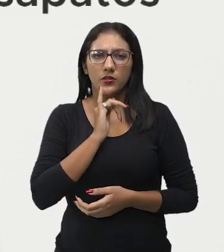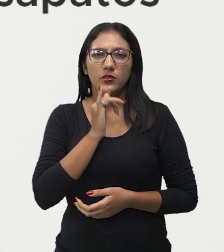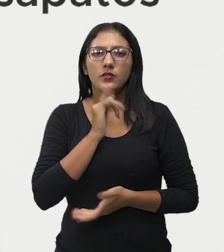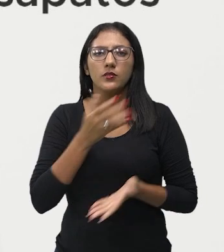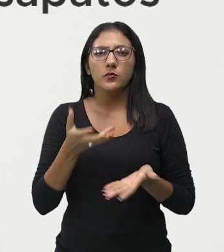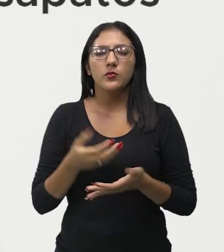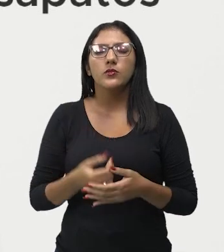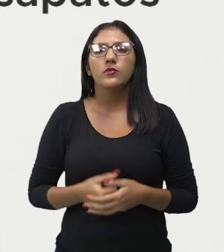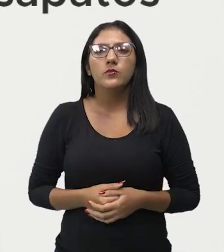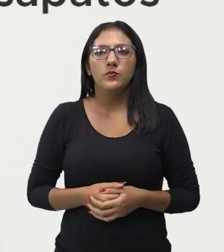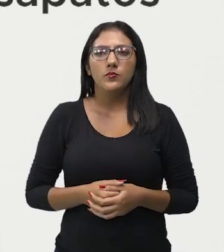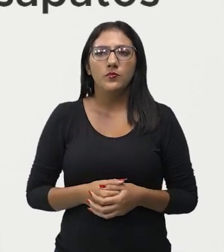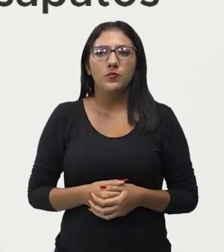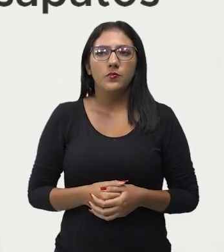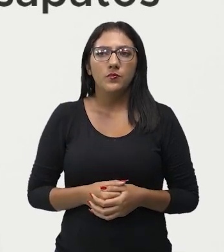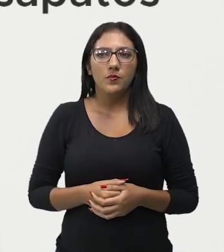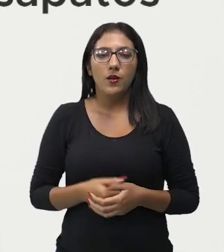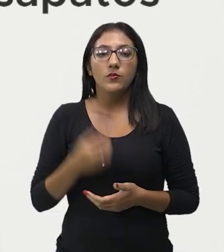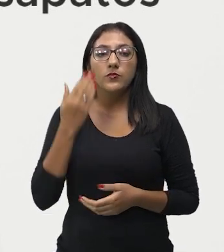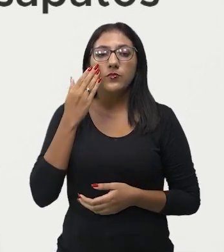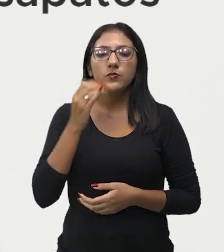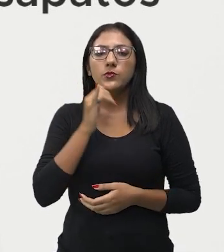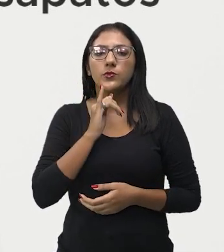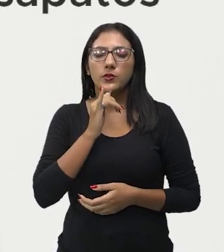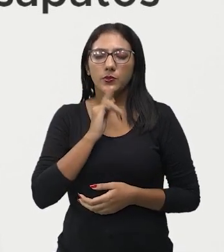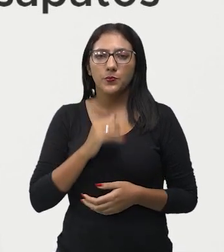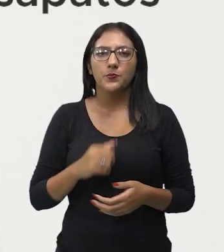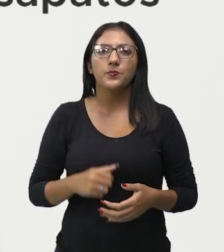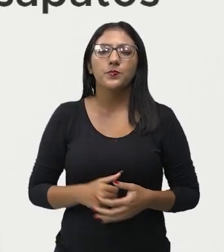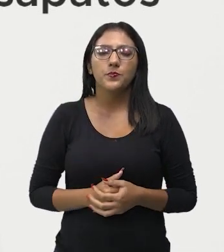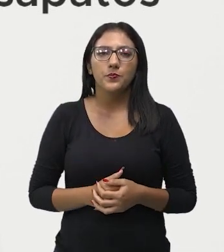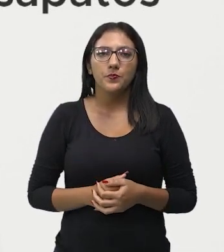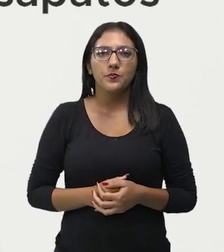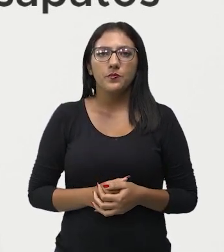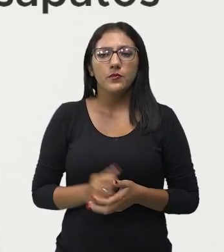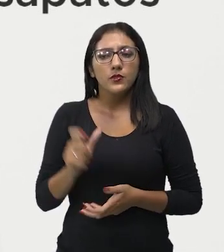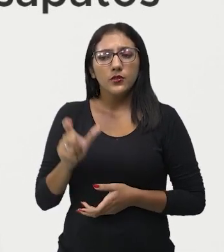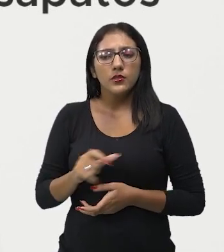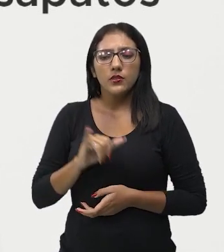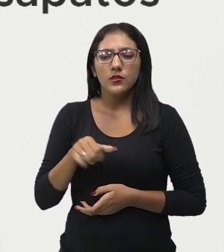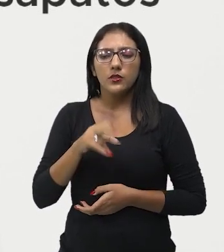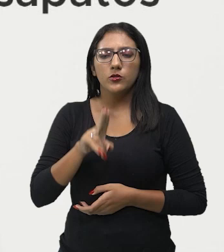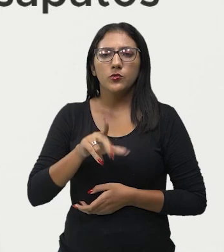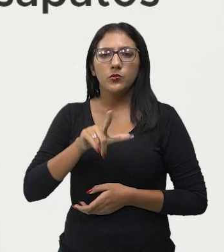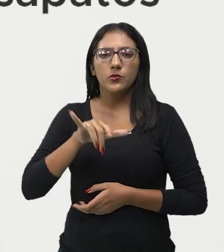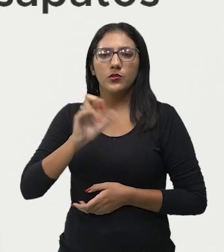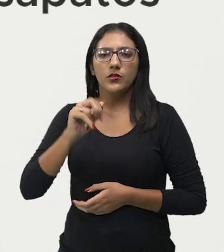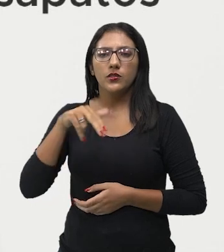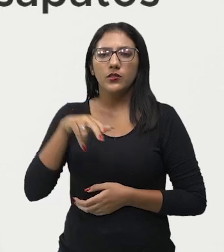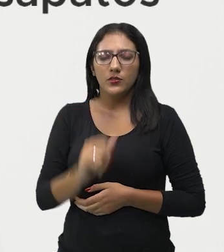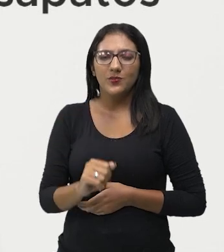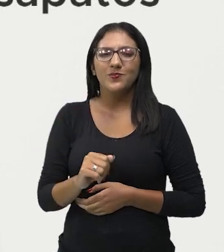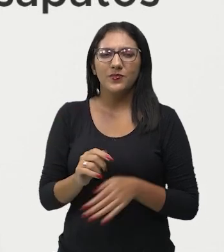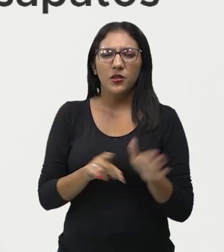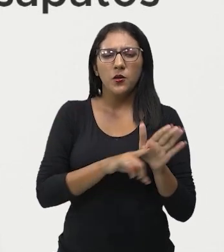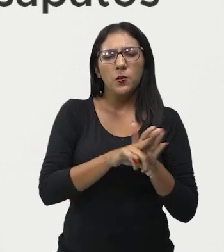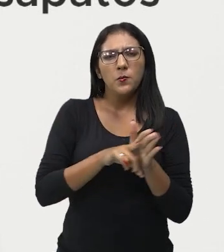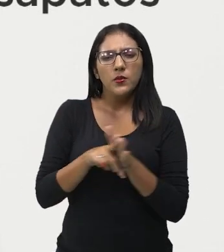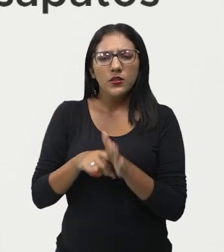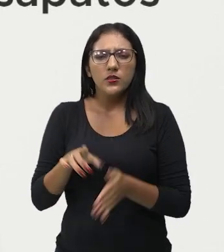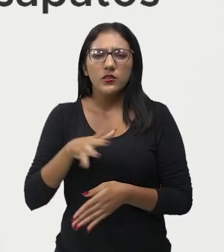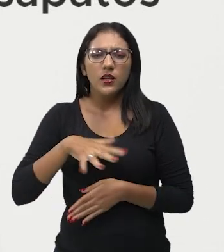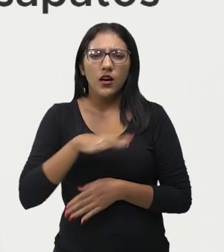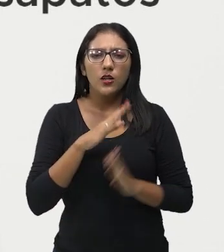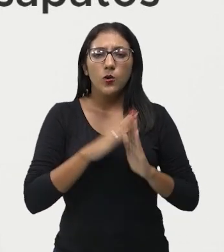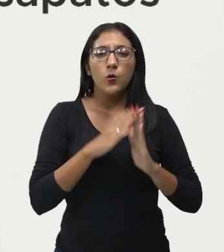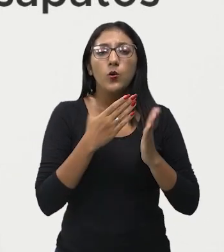exemplo, pessoal. Temos aqui o exemplo que diz o seguinte, ó. Juliana fez uma pesquisa em uma escola para saber